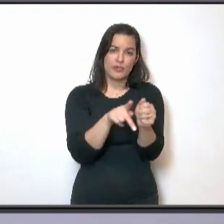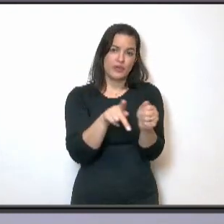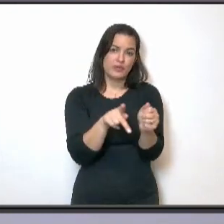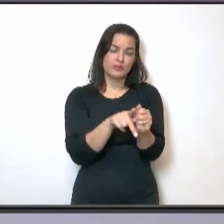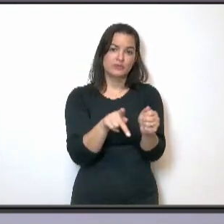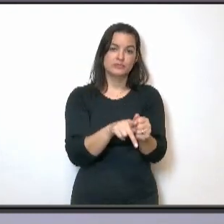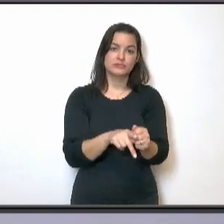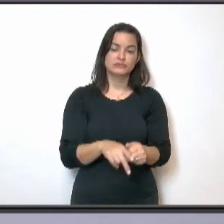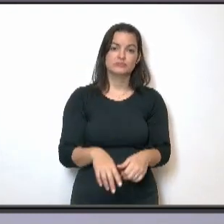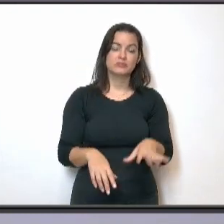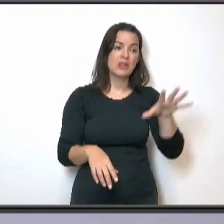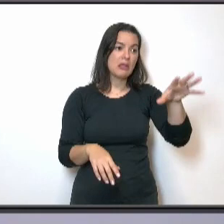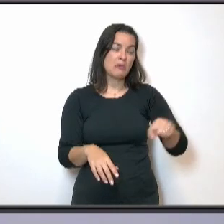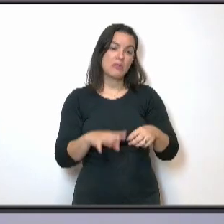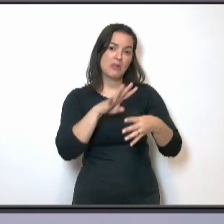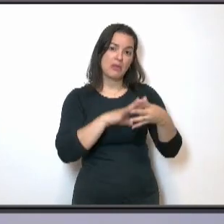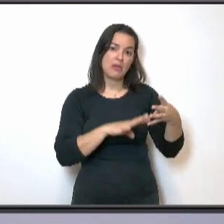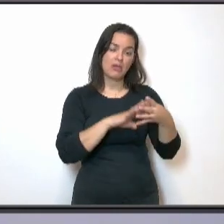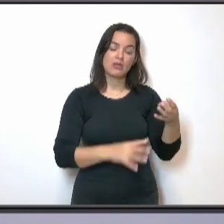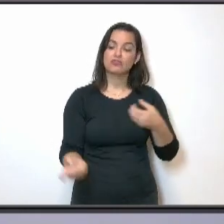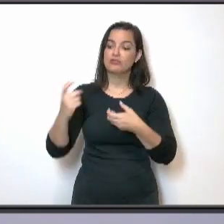tomando rede e voltando para o lago.